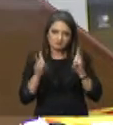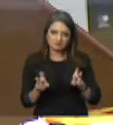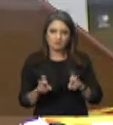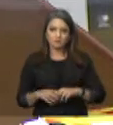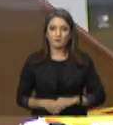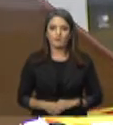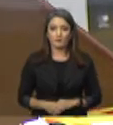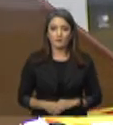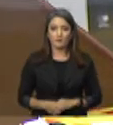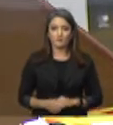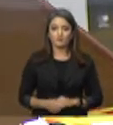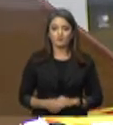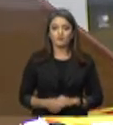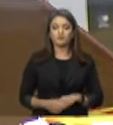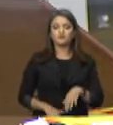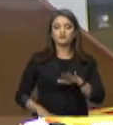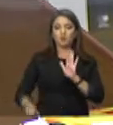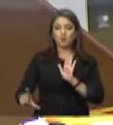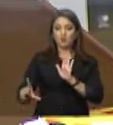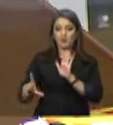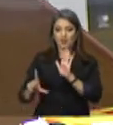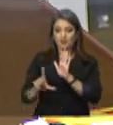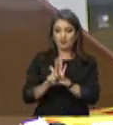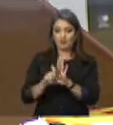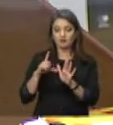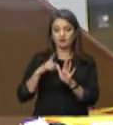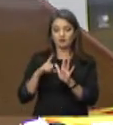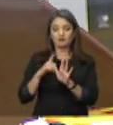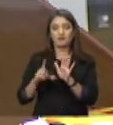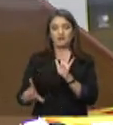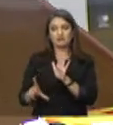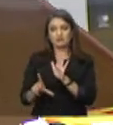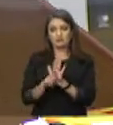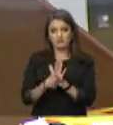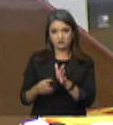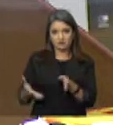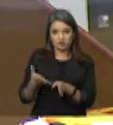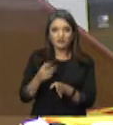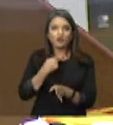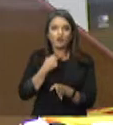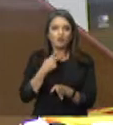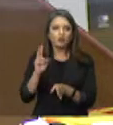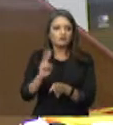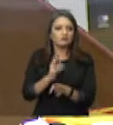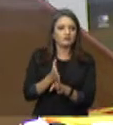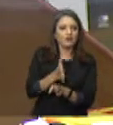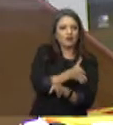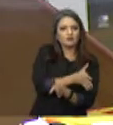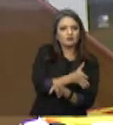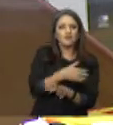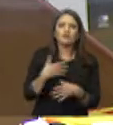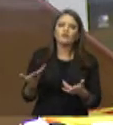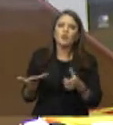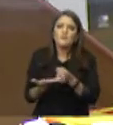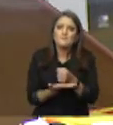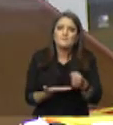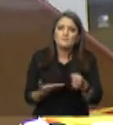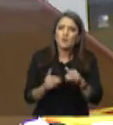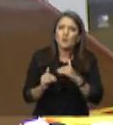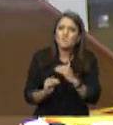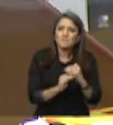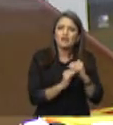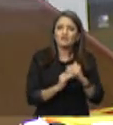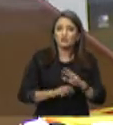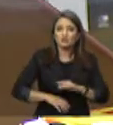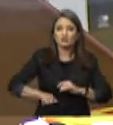a irretroatividade das leis no sistema constitucional brasileiro o padrão Geral de eficácia temporal das normas é